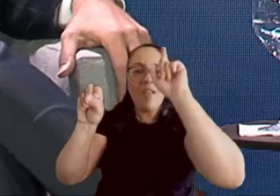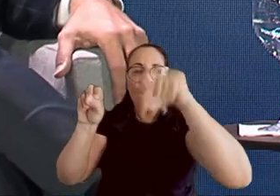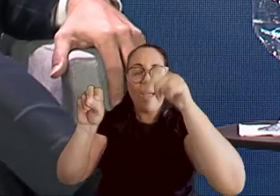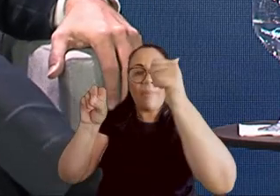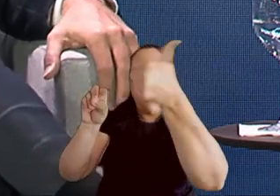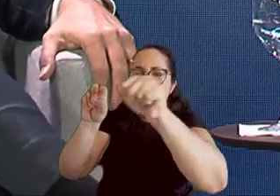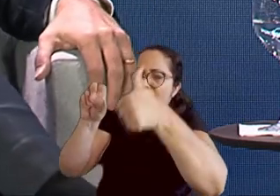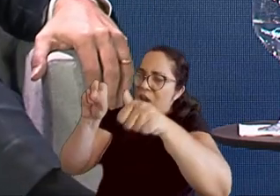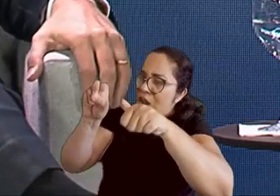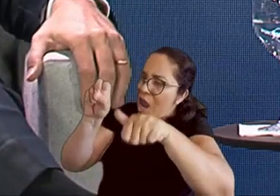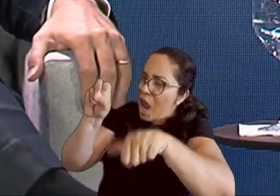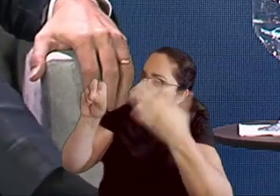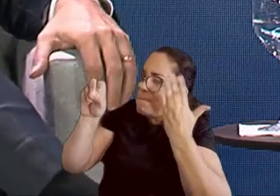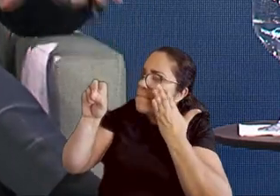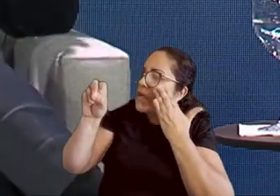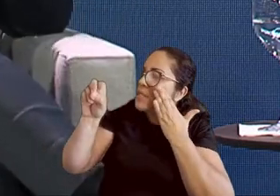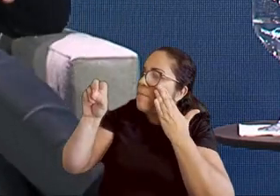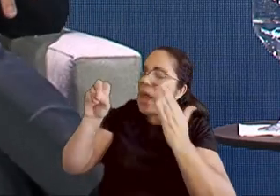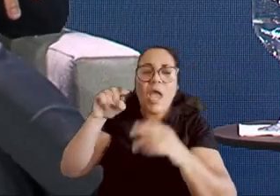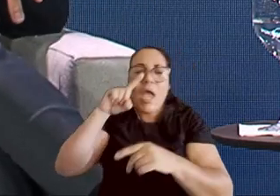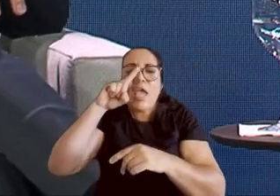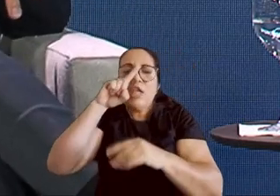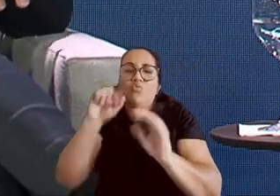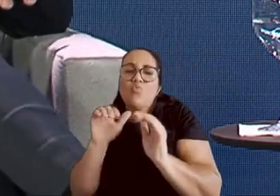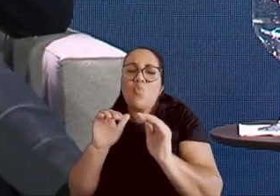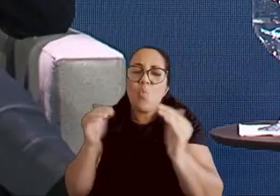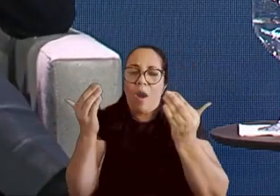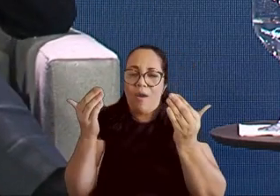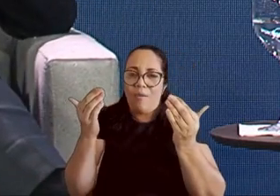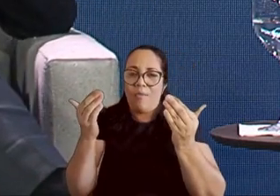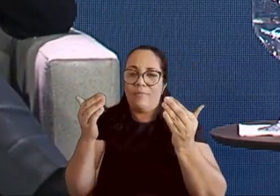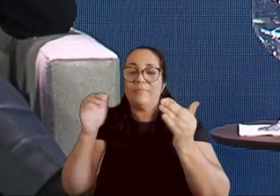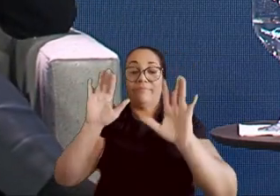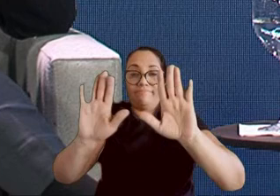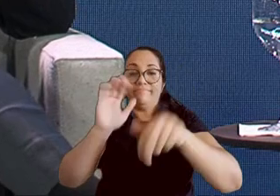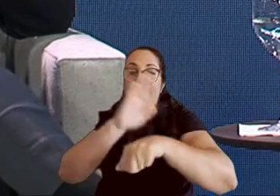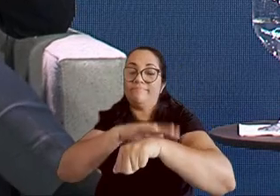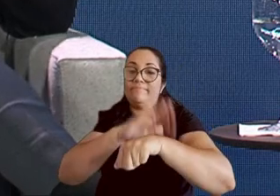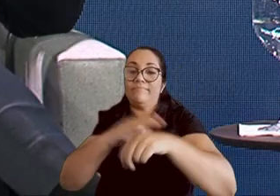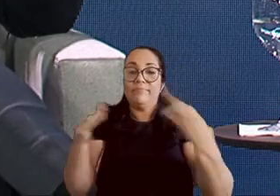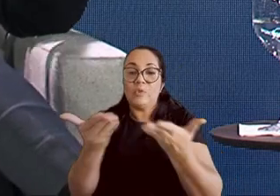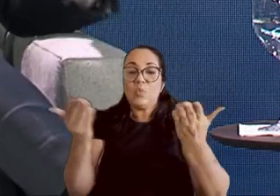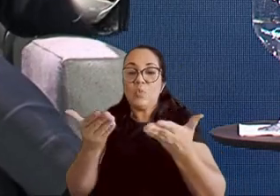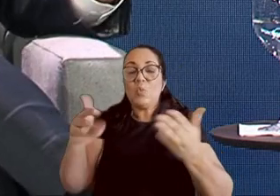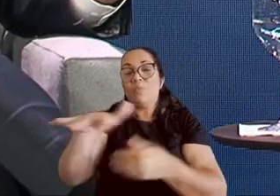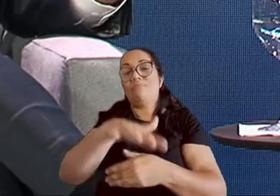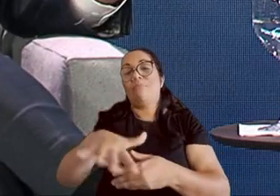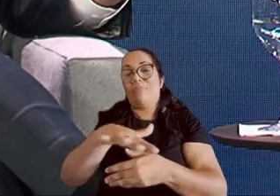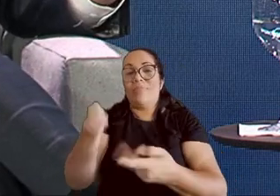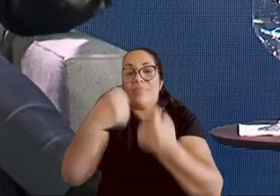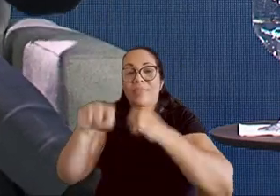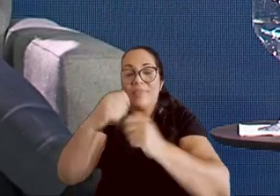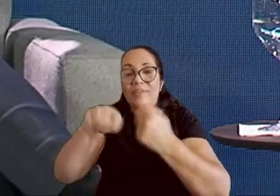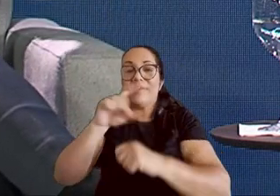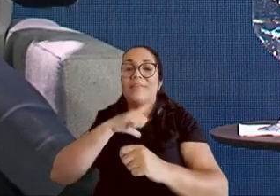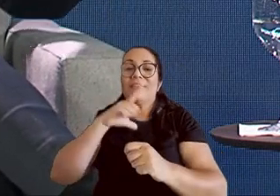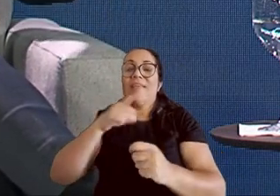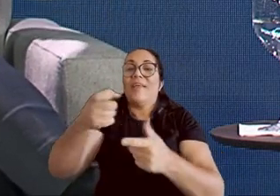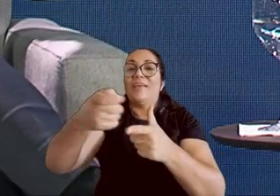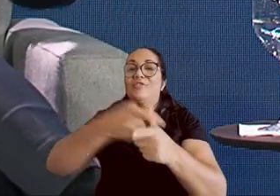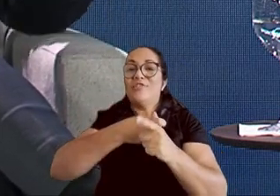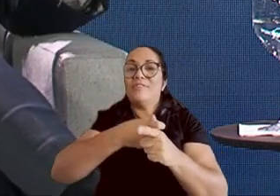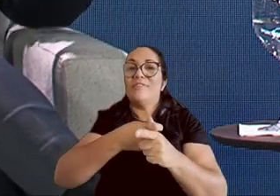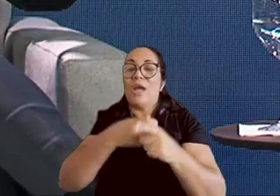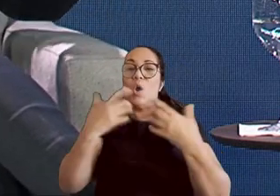envolver nesse tipo de operação mas no momento como esse em que por exemplo o mercado tá de dívida tá caro para as empresas mesmo que os